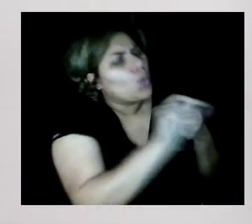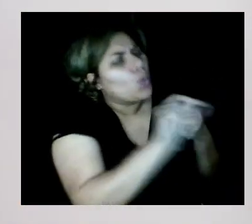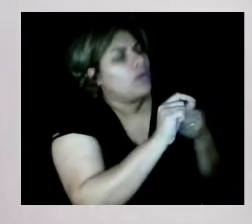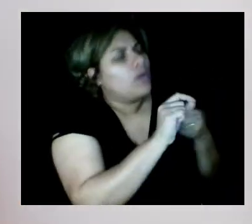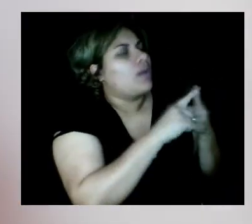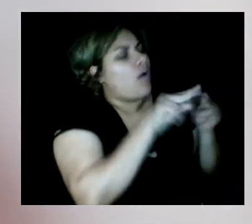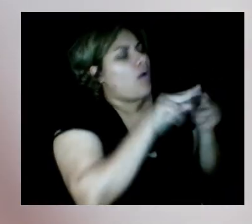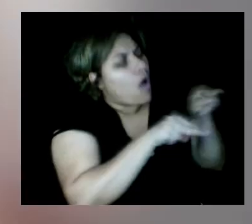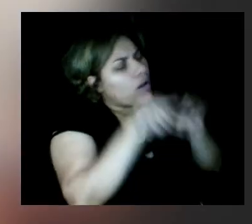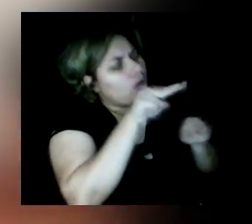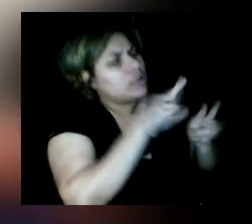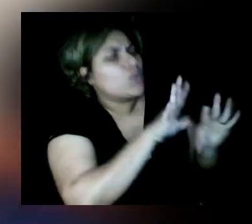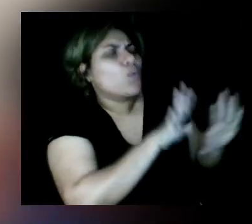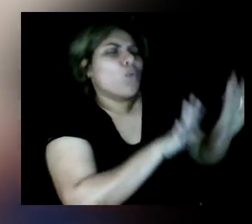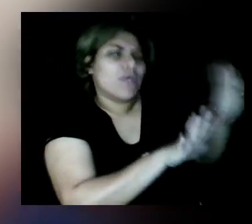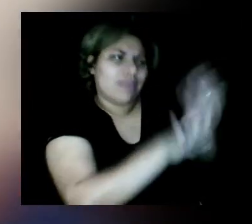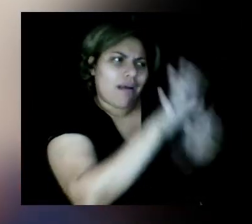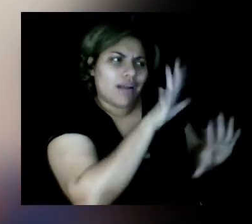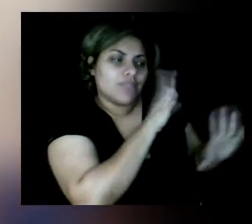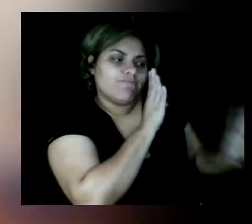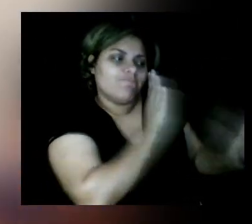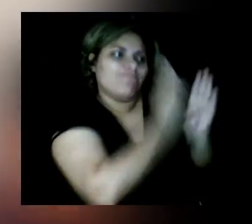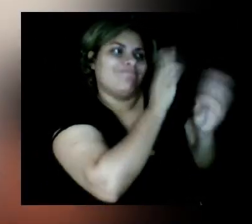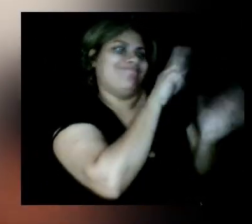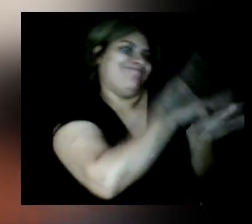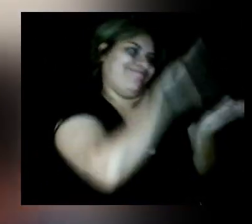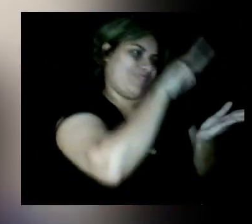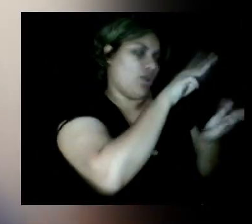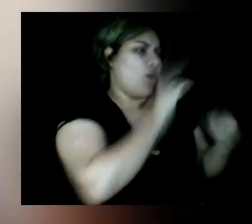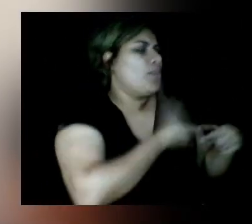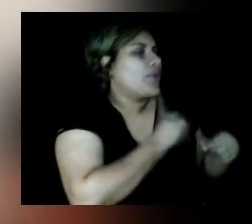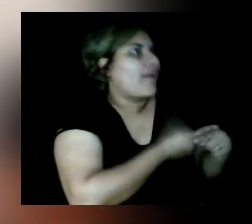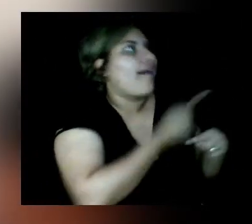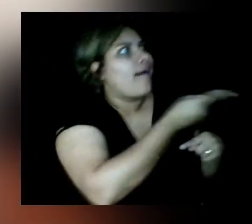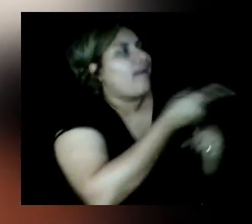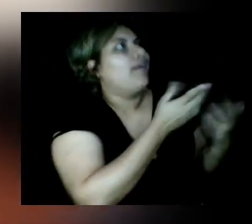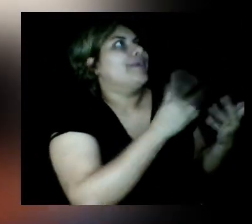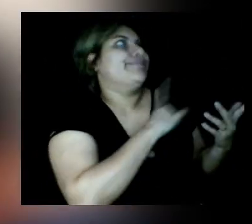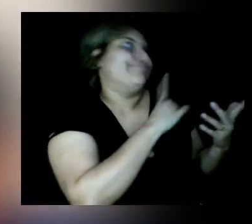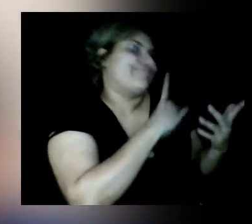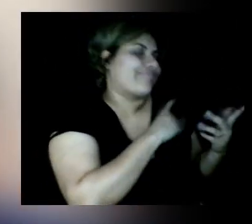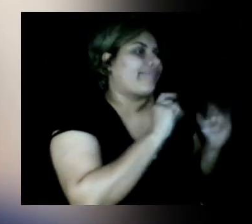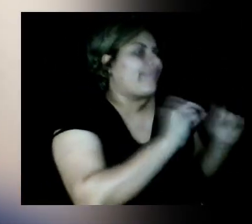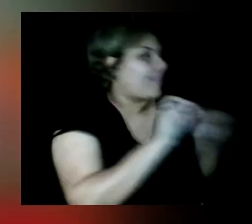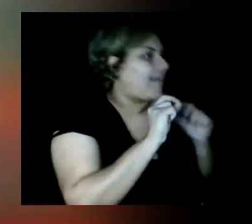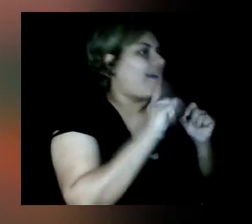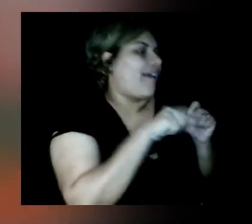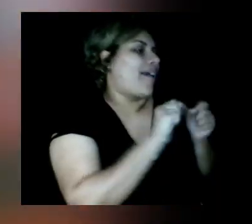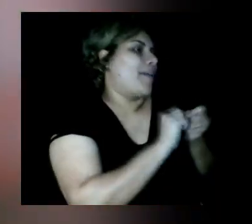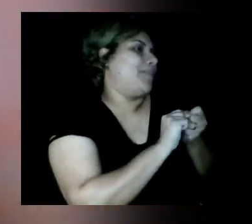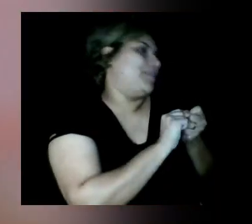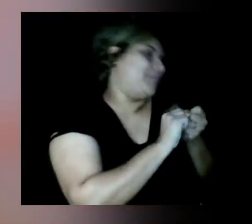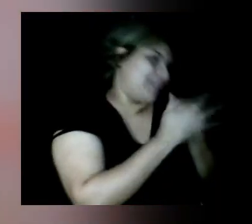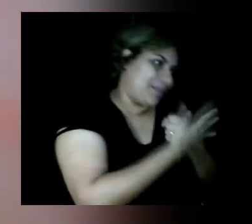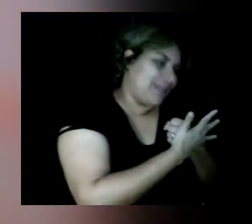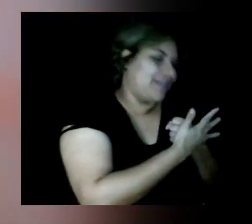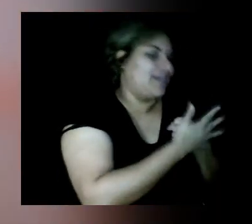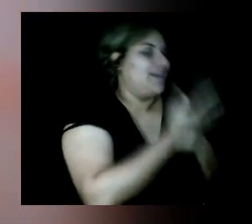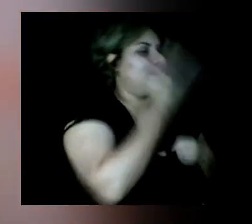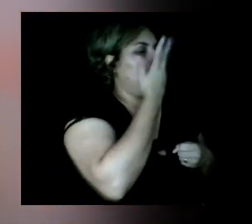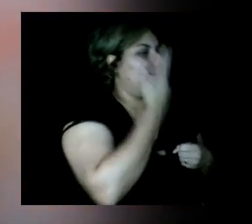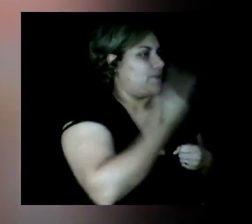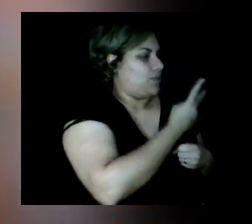na hora de fechar esse diagnóstico, e por conta da pandemia, então as crianças que nasceram em 2019, né, 2020, então elas ficaram